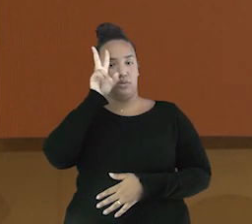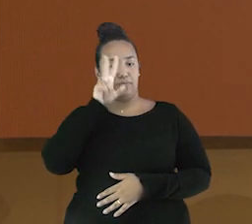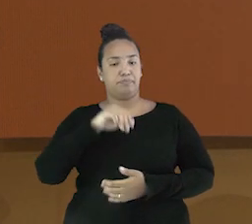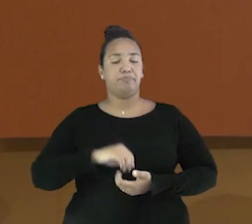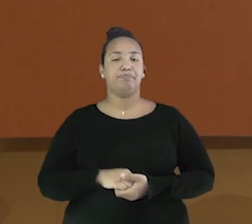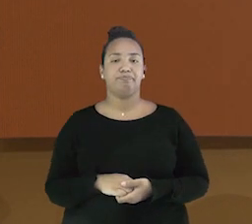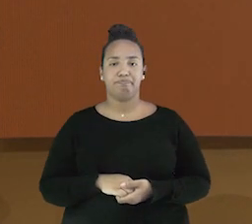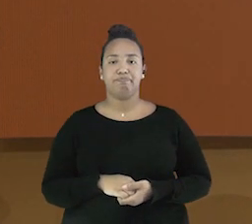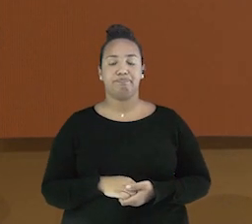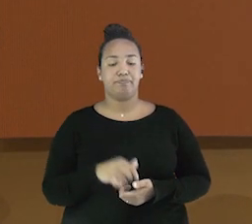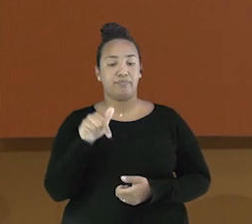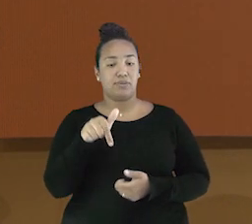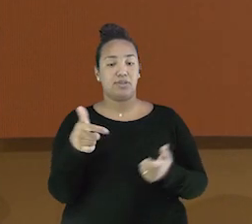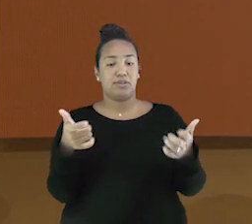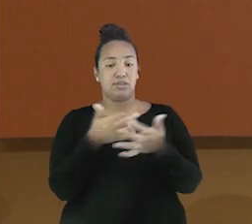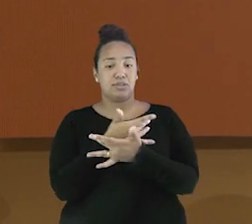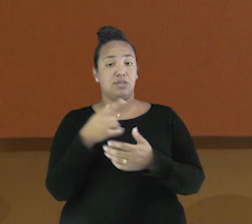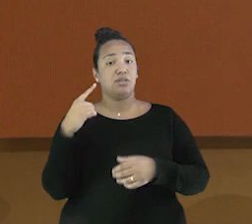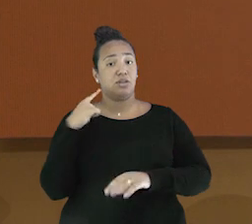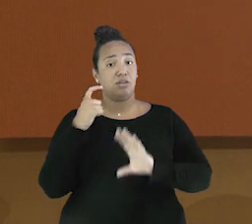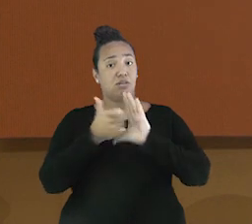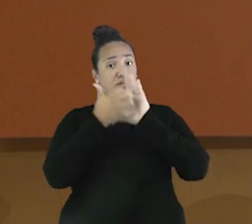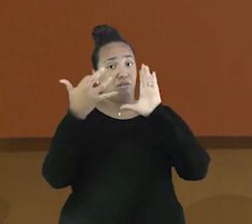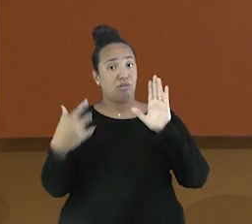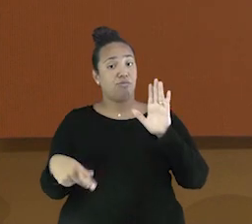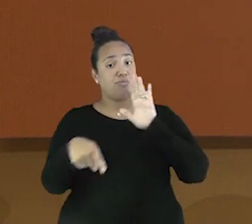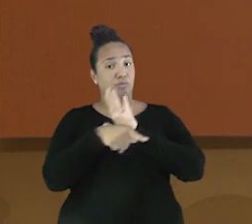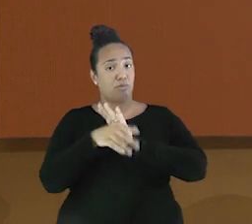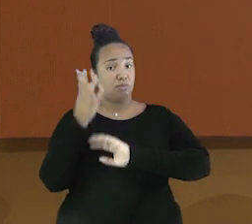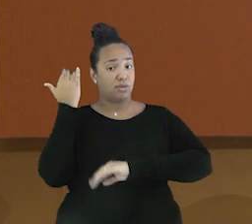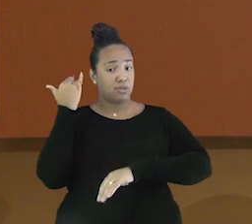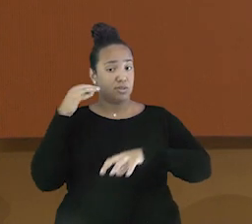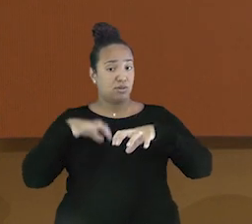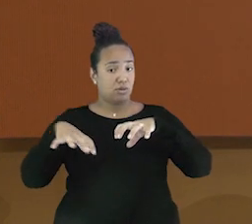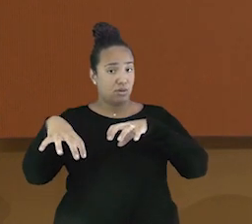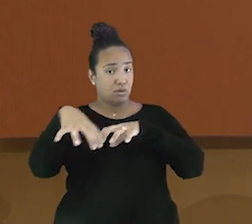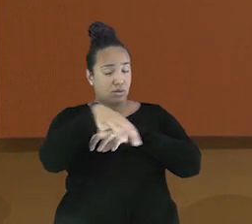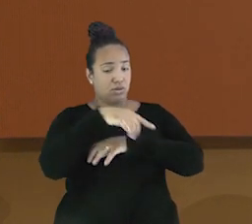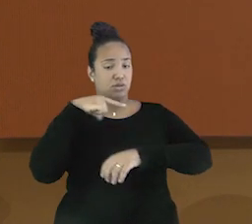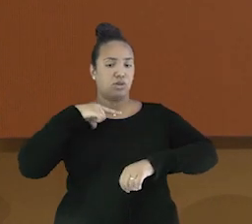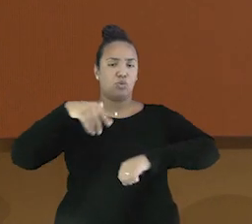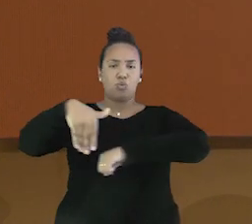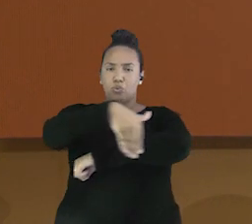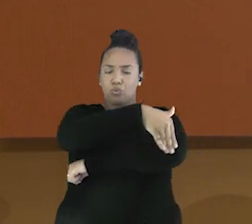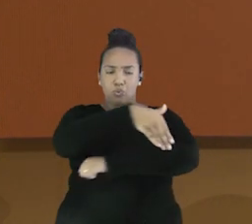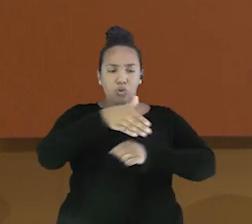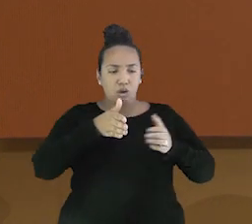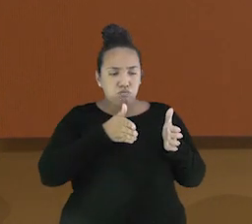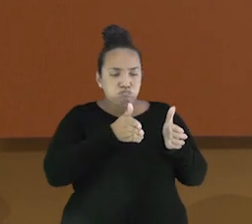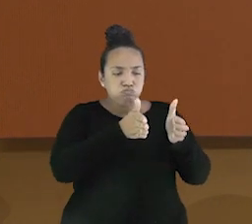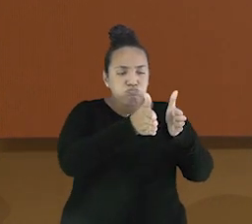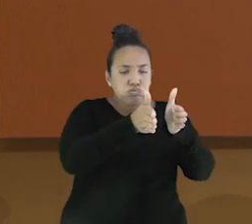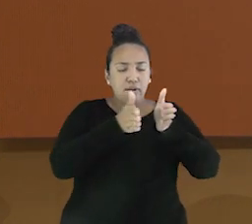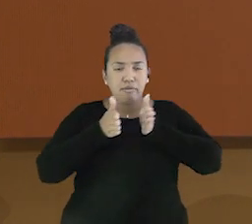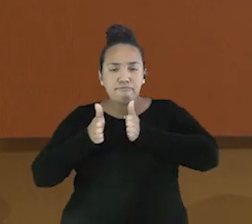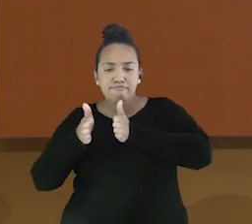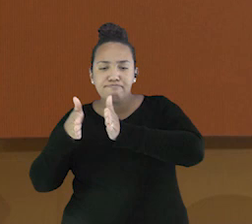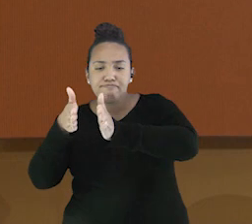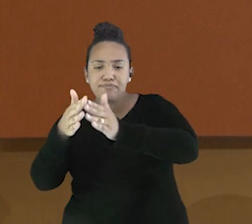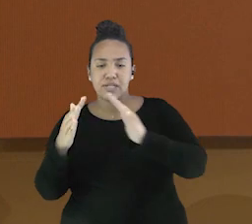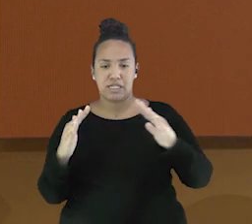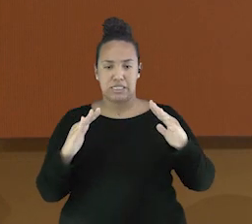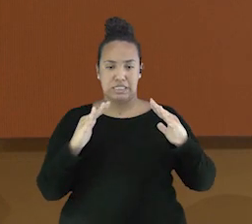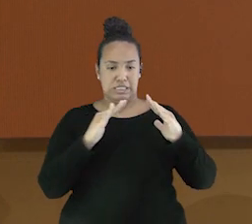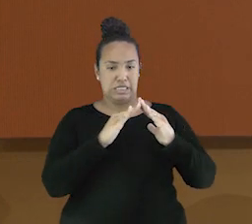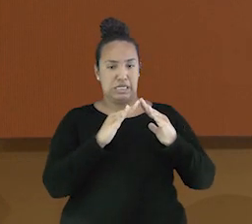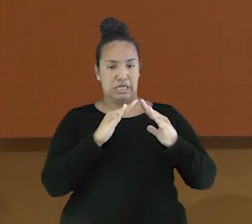Unesco. A cidade conserva características medievais, com suas ruas estreitas de paralelepípedos e suas